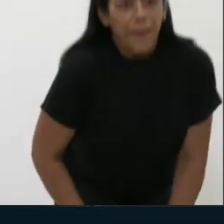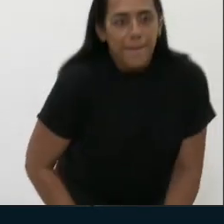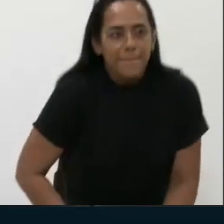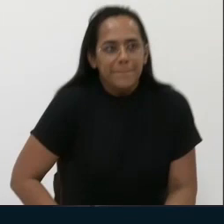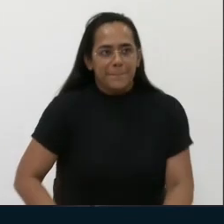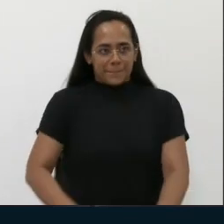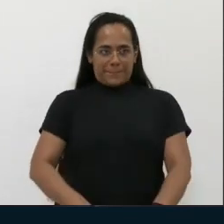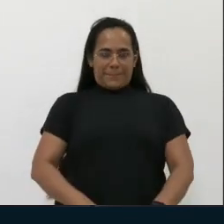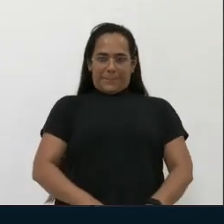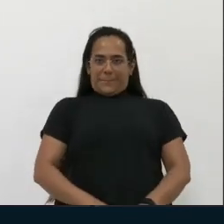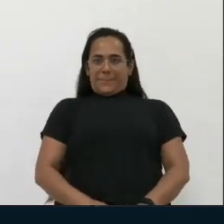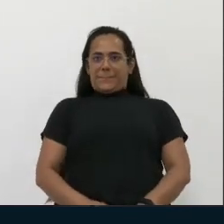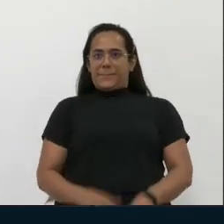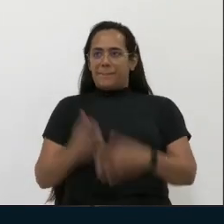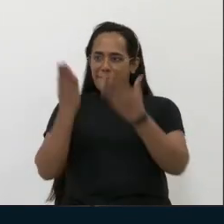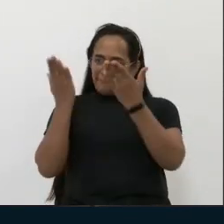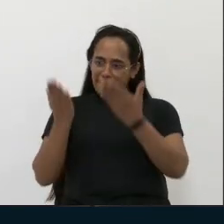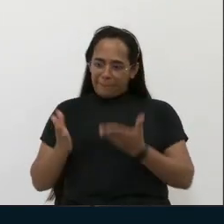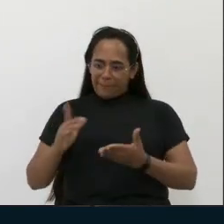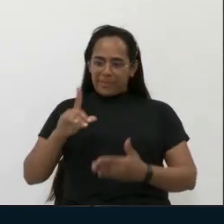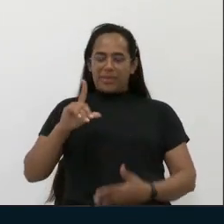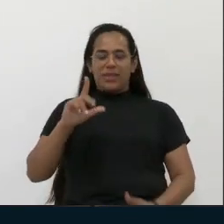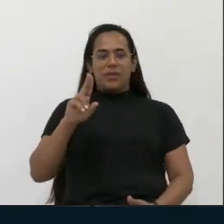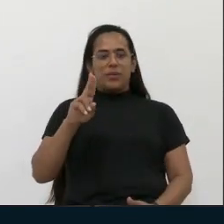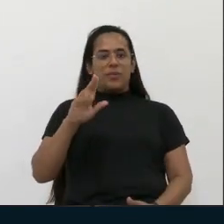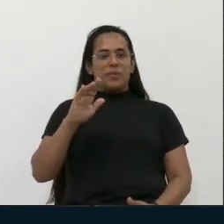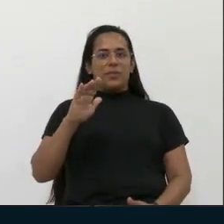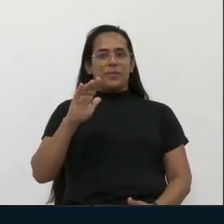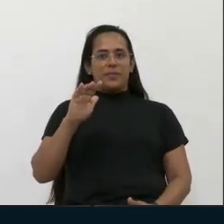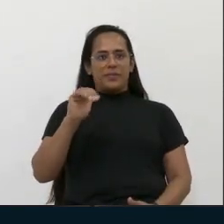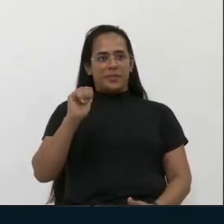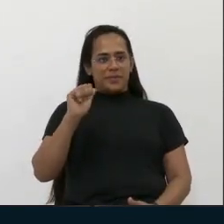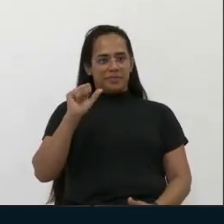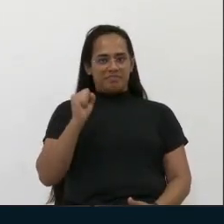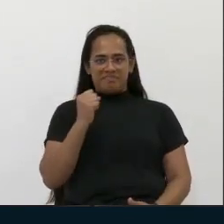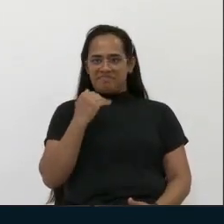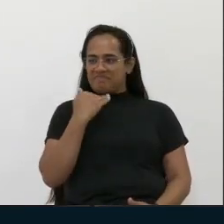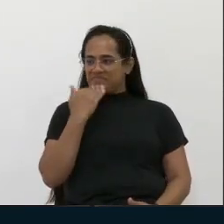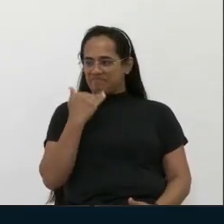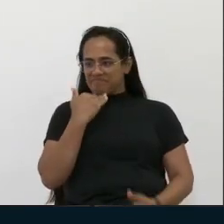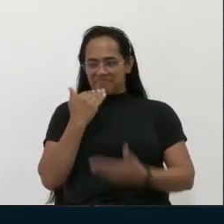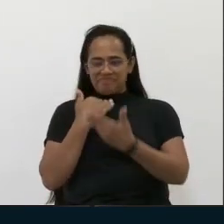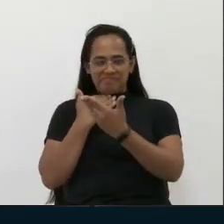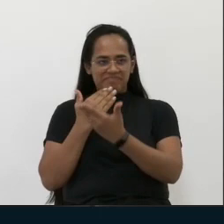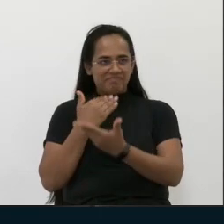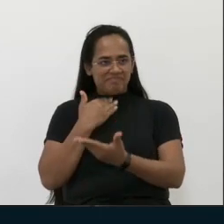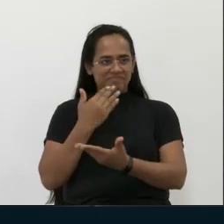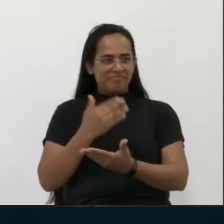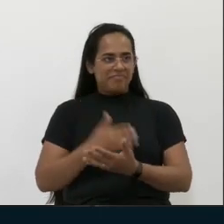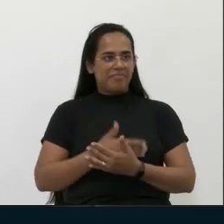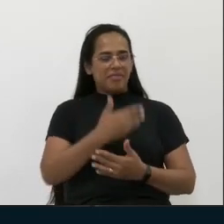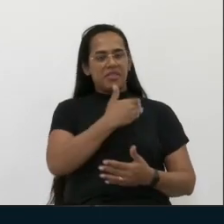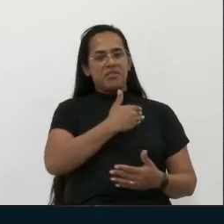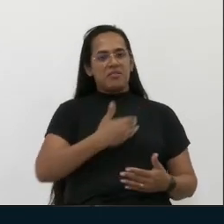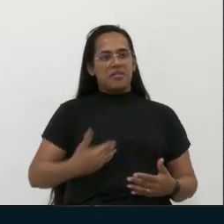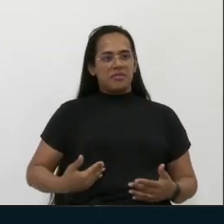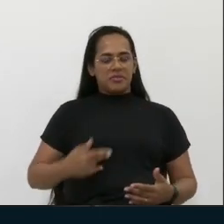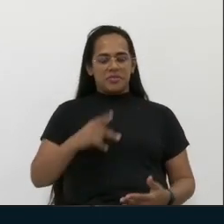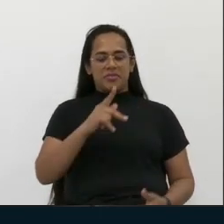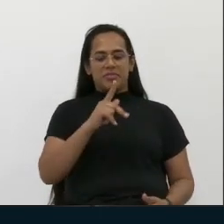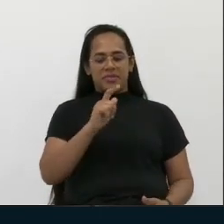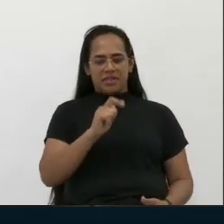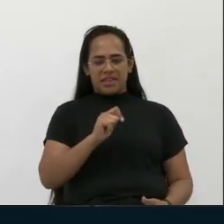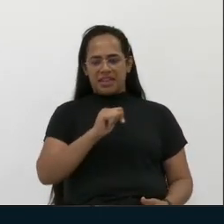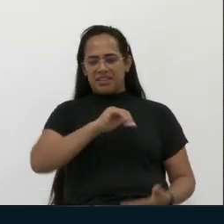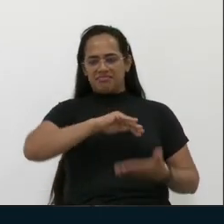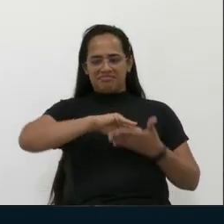aí o Lucas sem chance, porque o governador e o PL já colocou ele de escanteio. Já